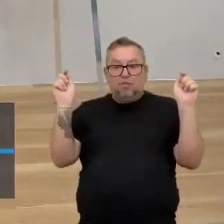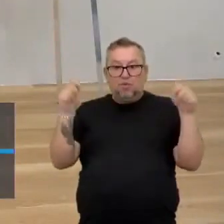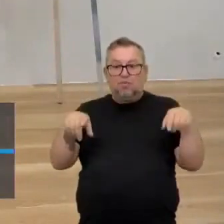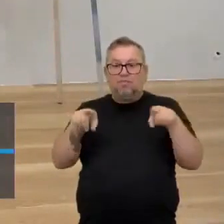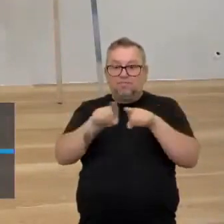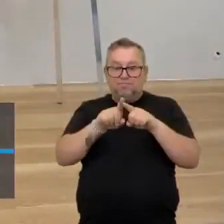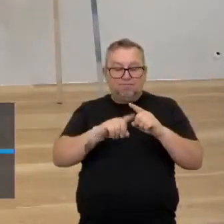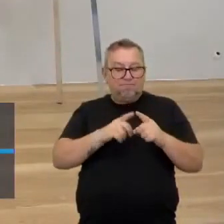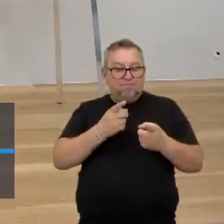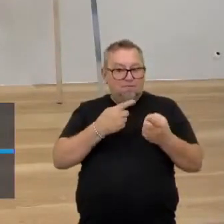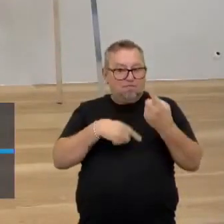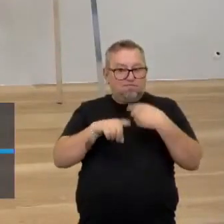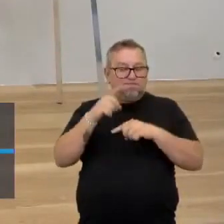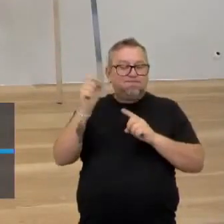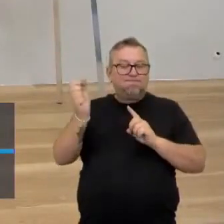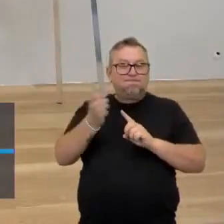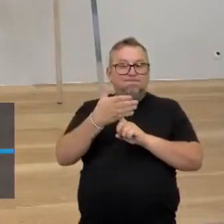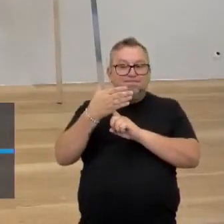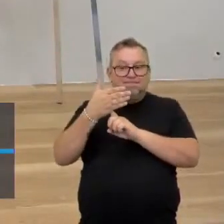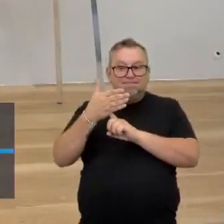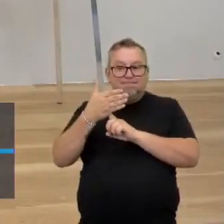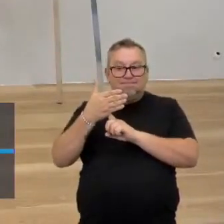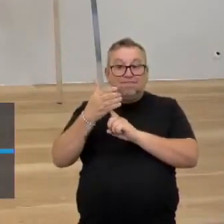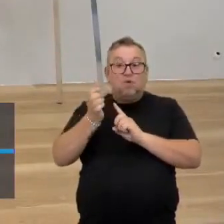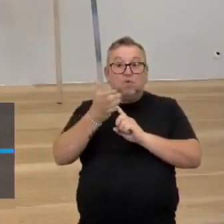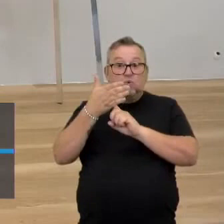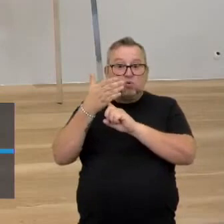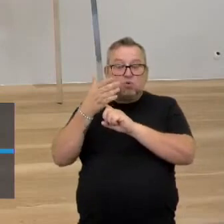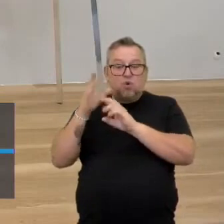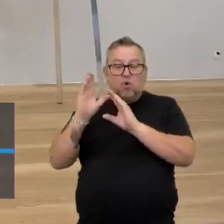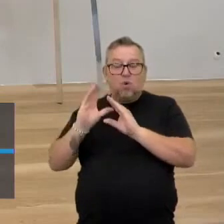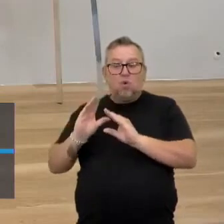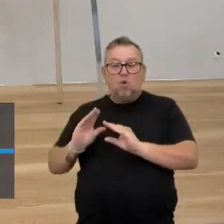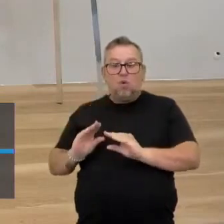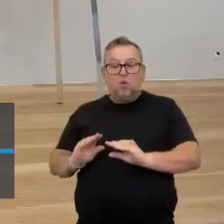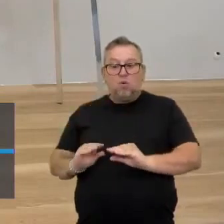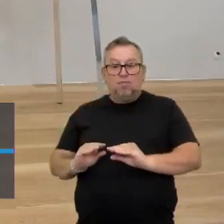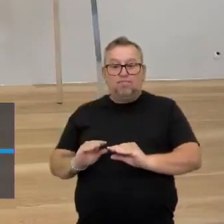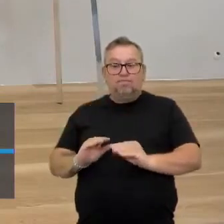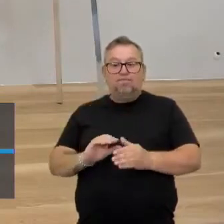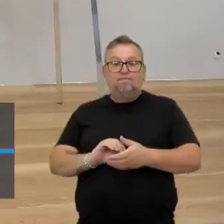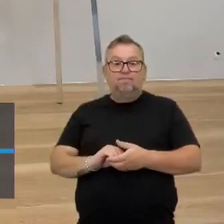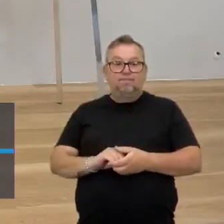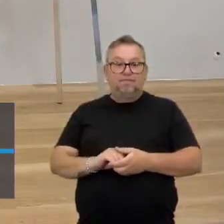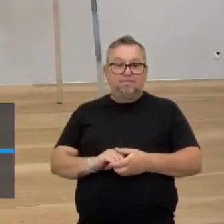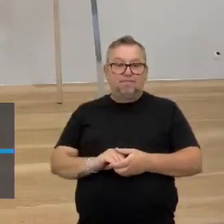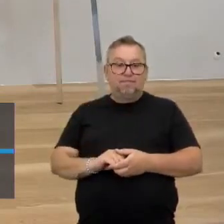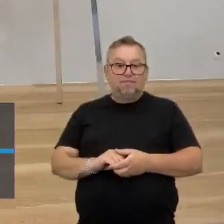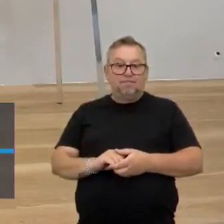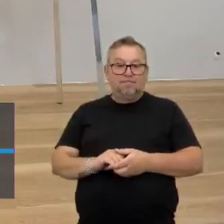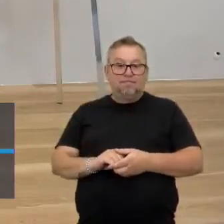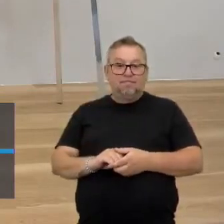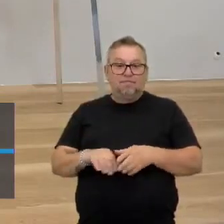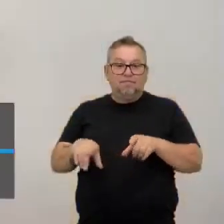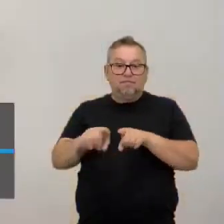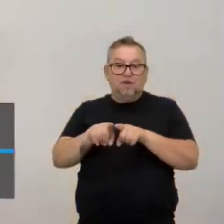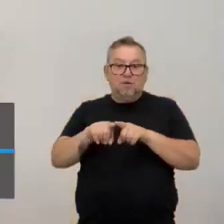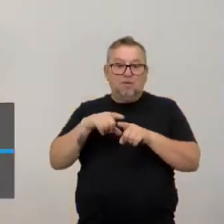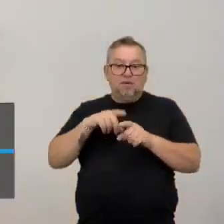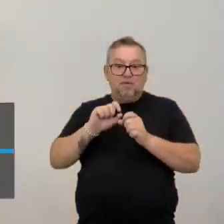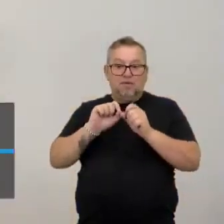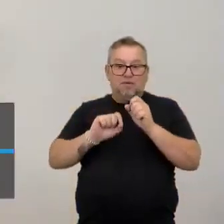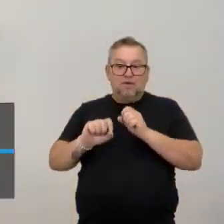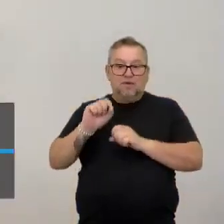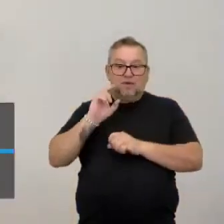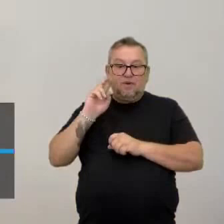pelo avanço tecnológico e o próprio avanço tecnológico fez com que ela diminuísse um pouco o seu espaço. E o legal é que ela acaba